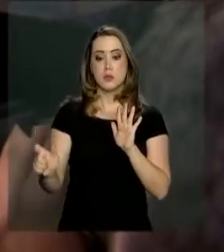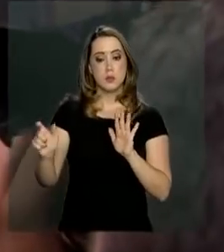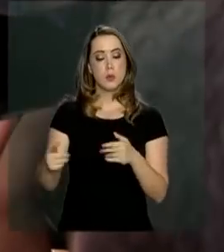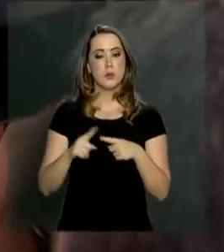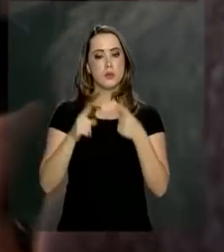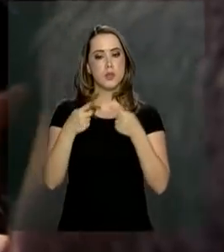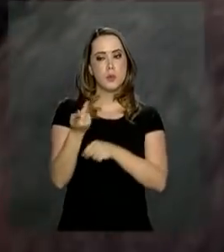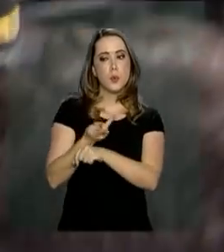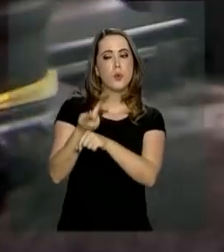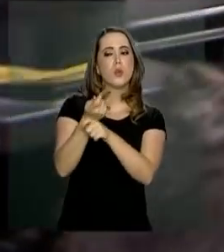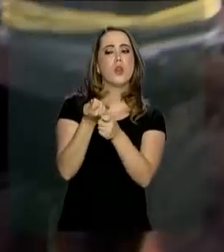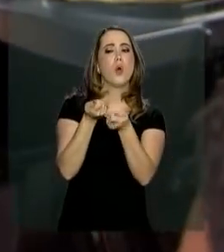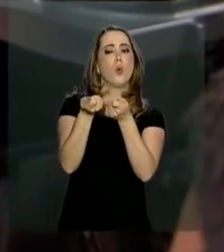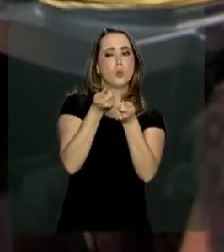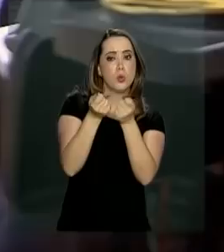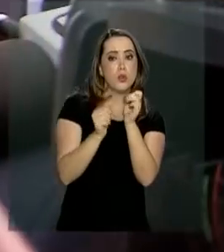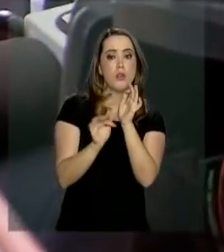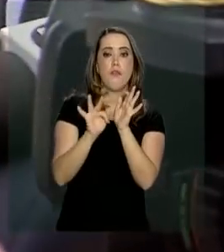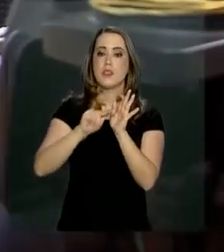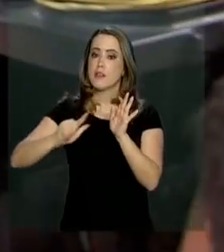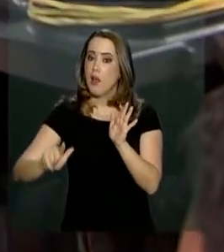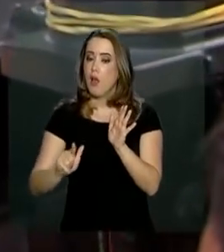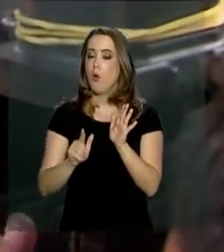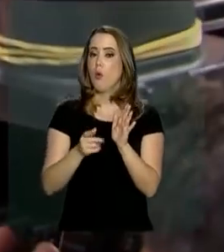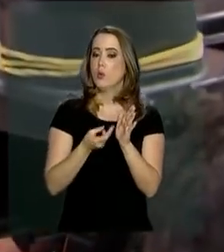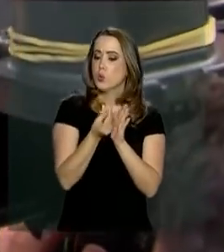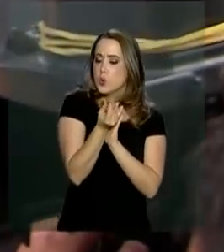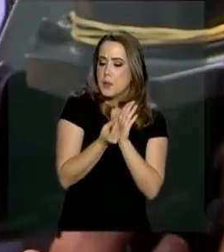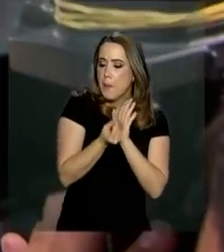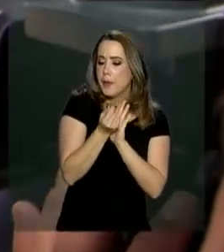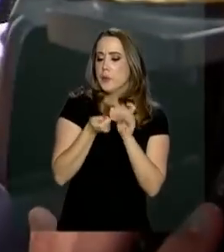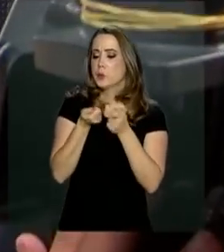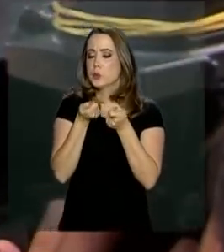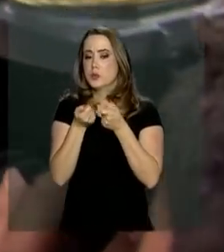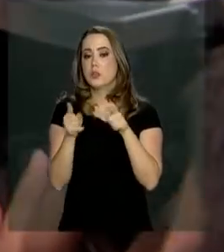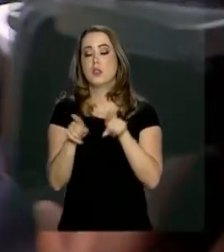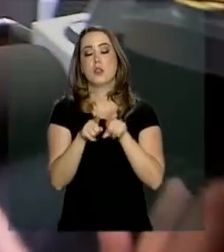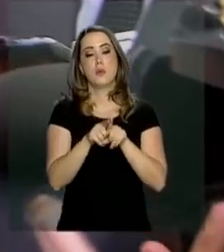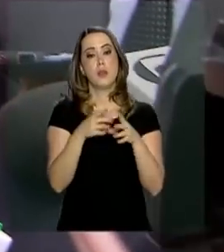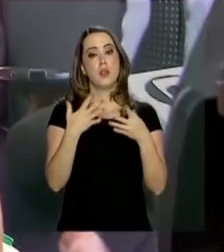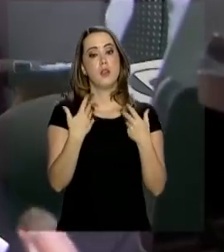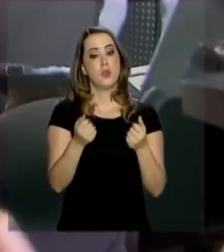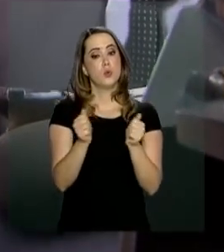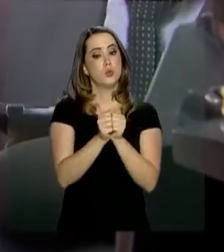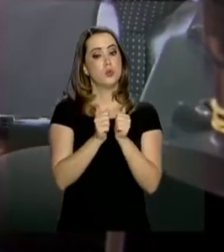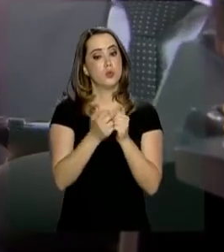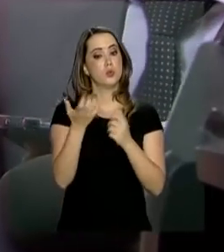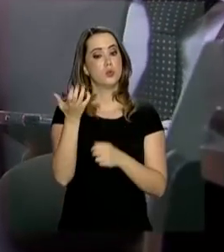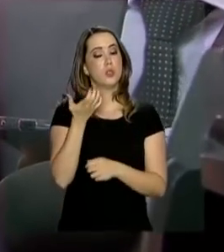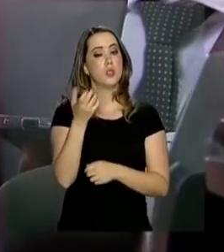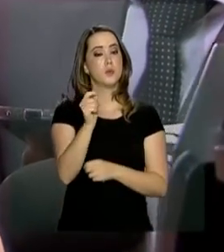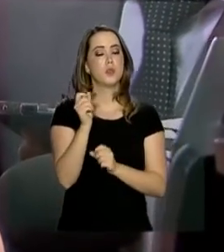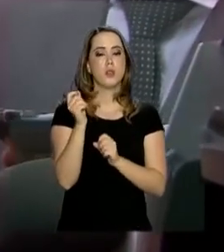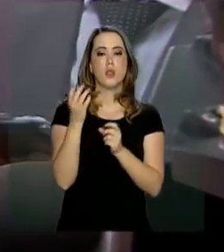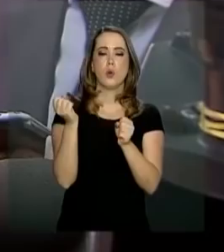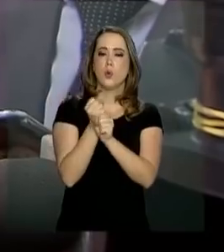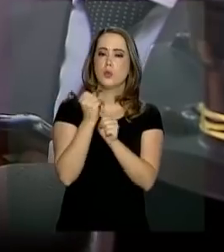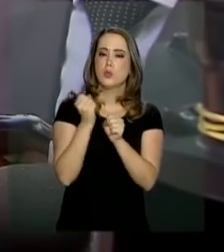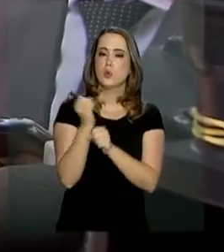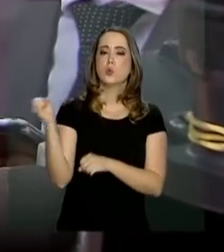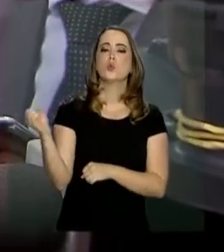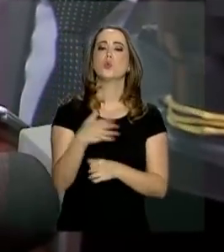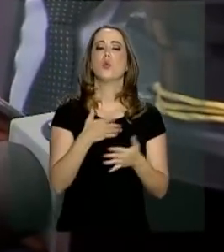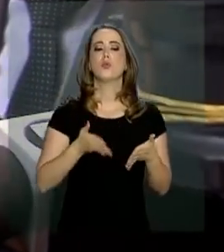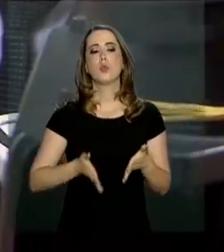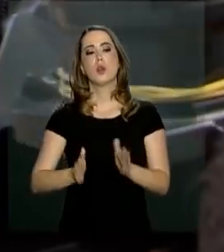equilíbrio fiscal. E vamos também, isso é algo que o professor Paulo Guedes vem falando há muito tempo, construir um novo